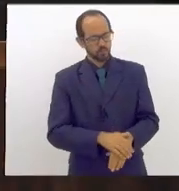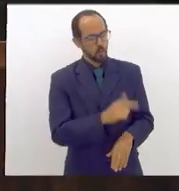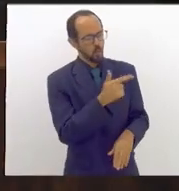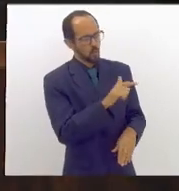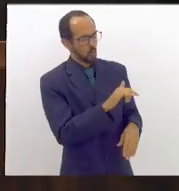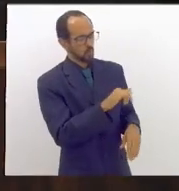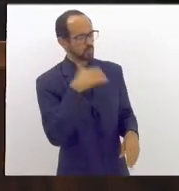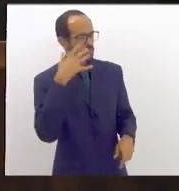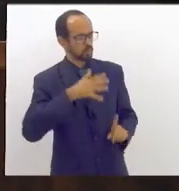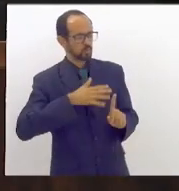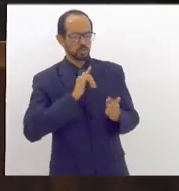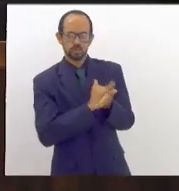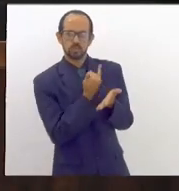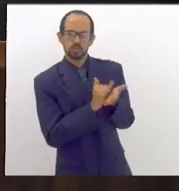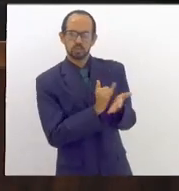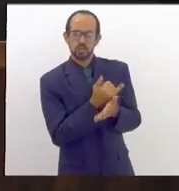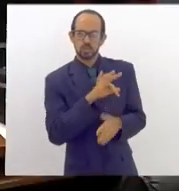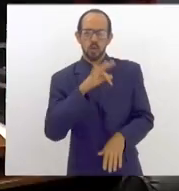Serafim